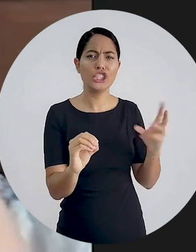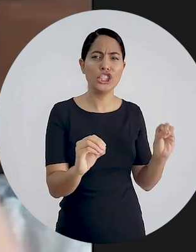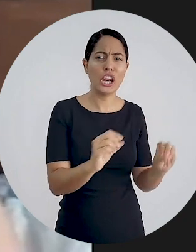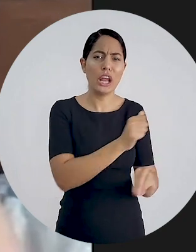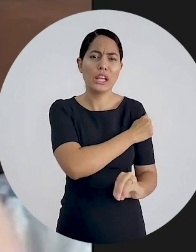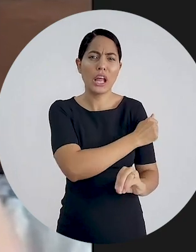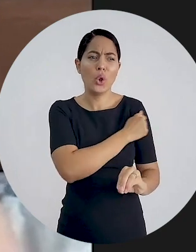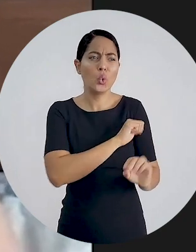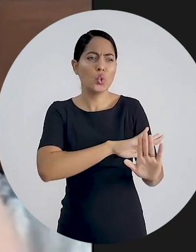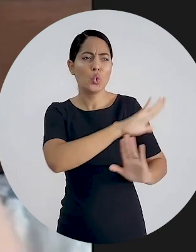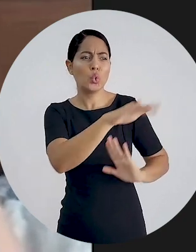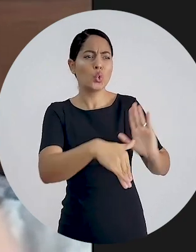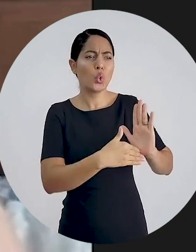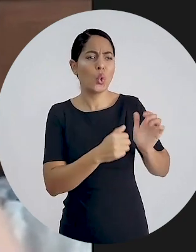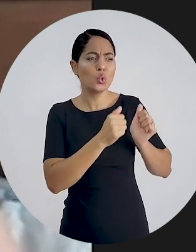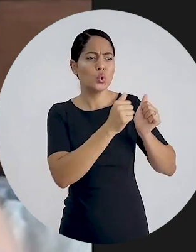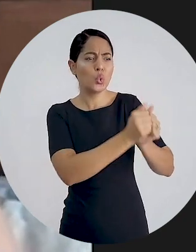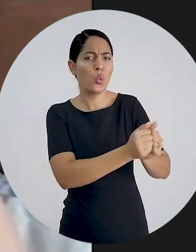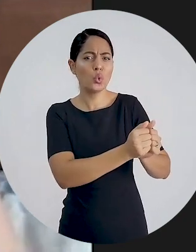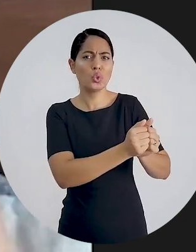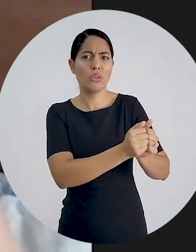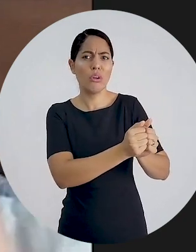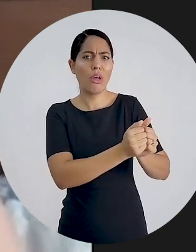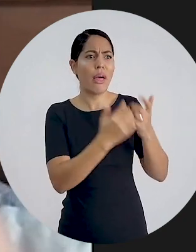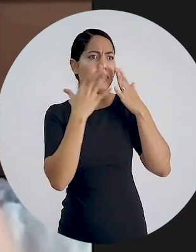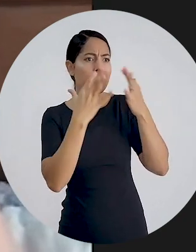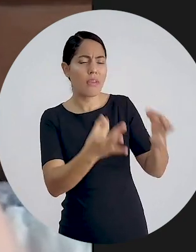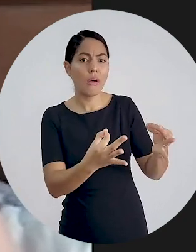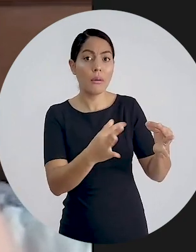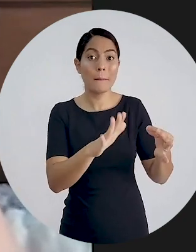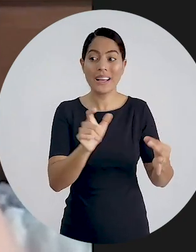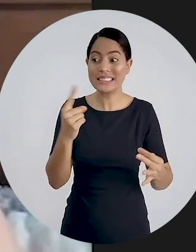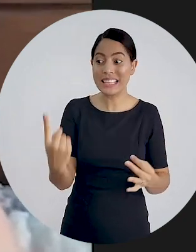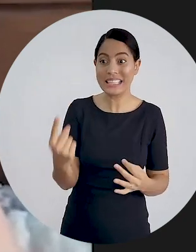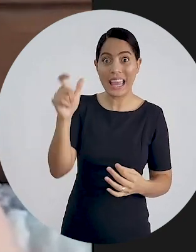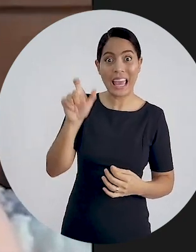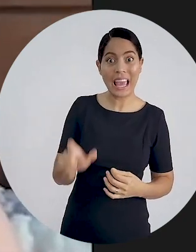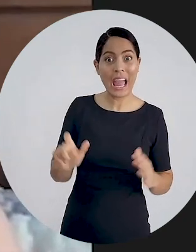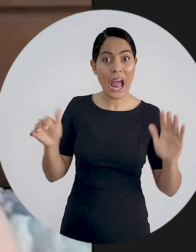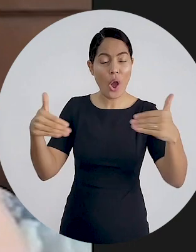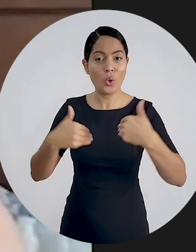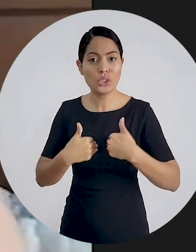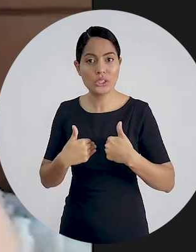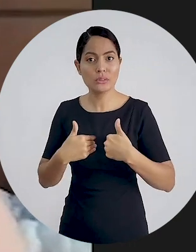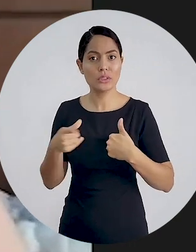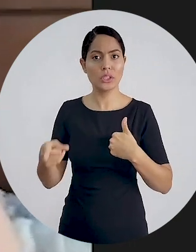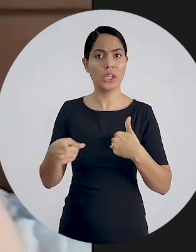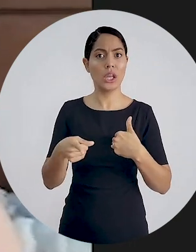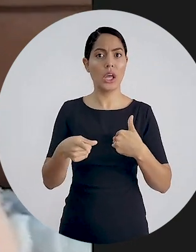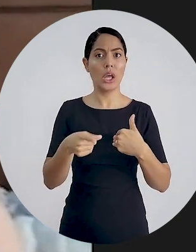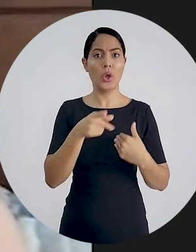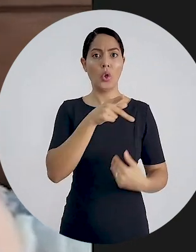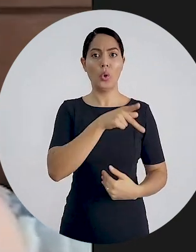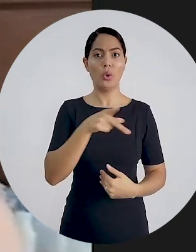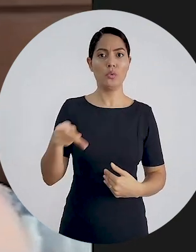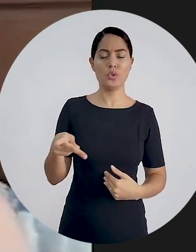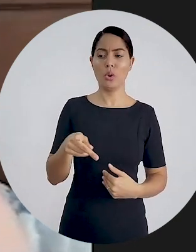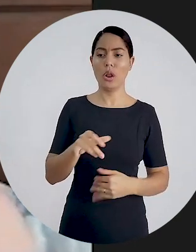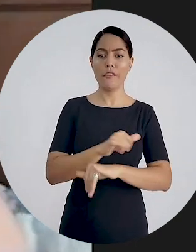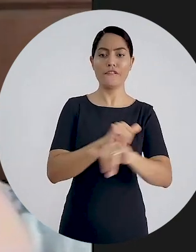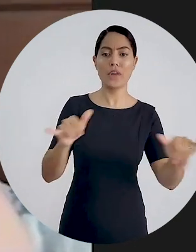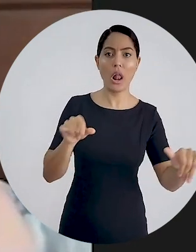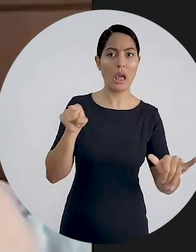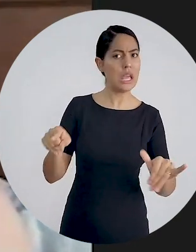a atenção de todos, a concentração e o aprendizado, se tem um aluno que tem dificuldades em aceitar